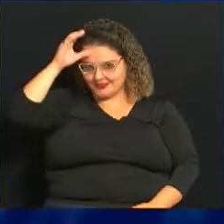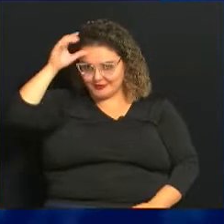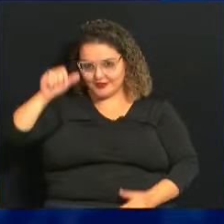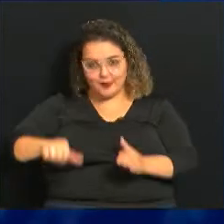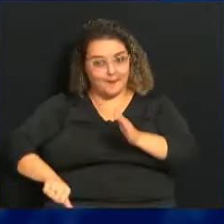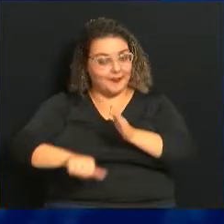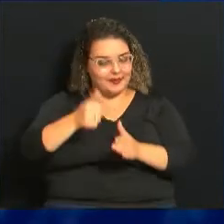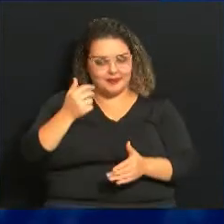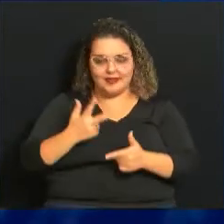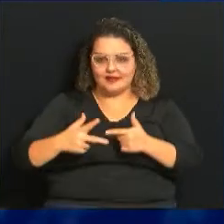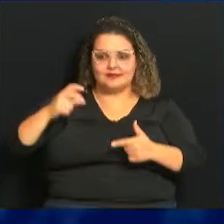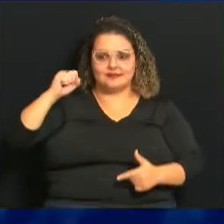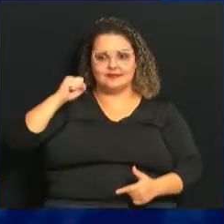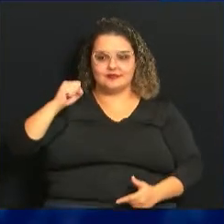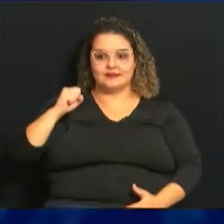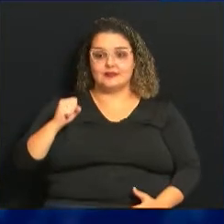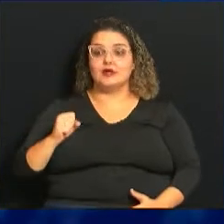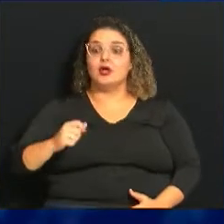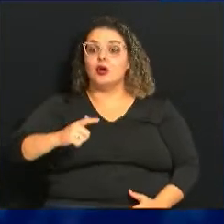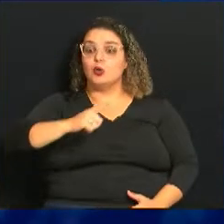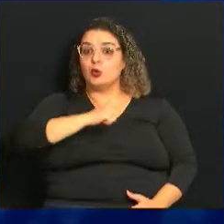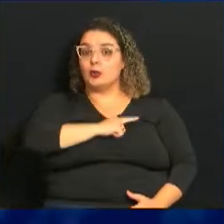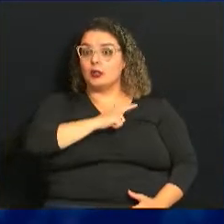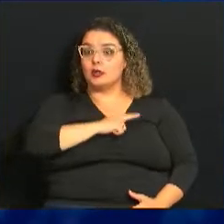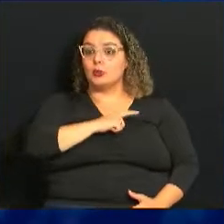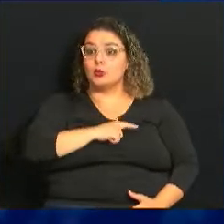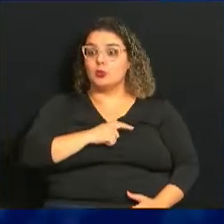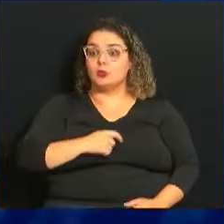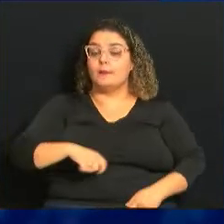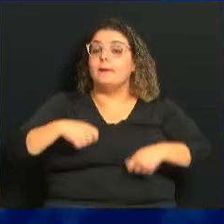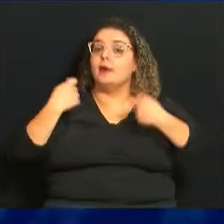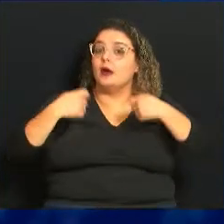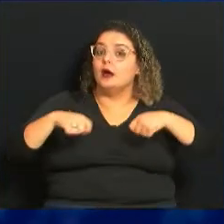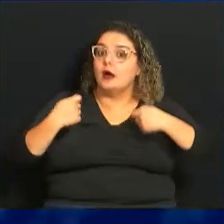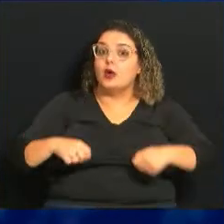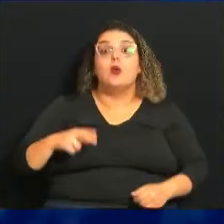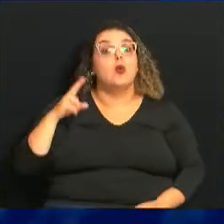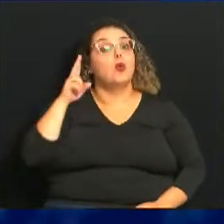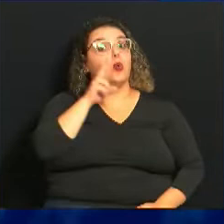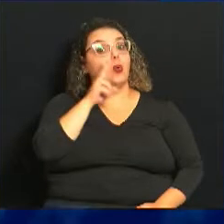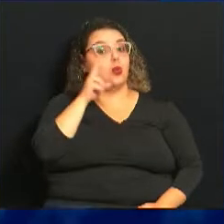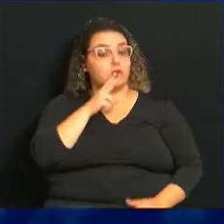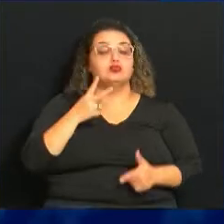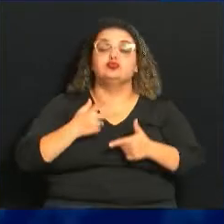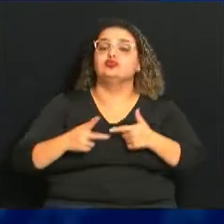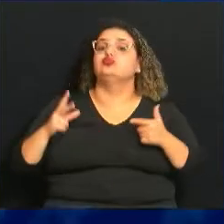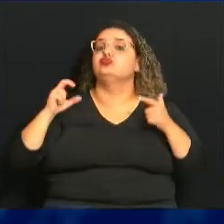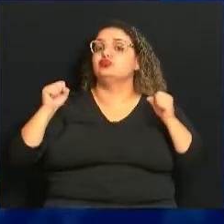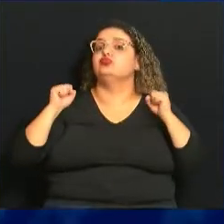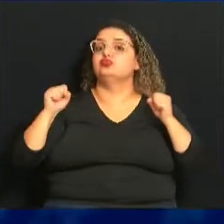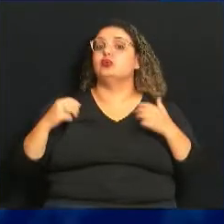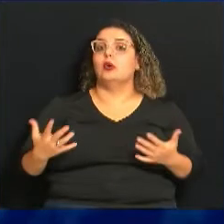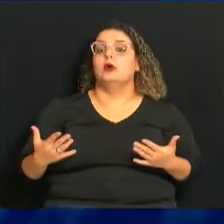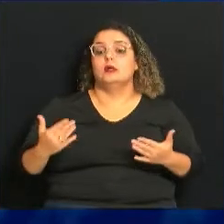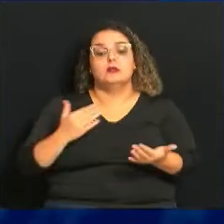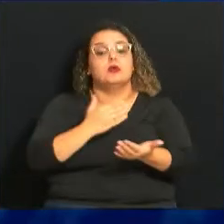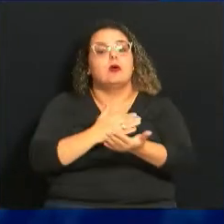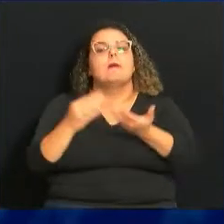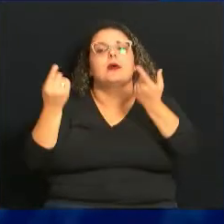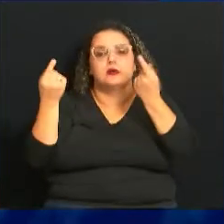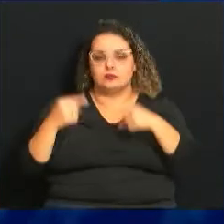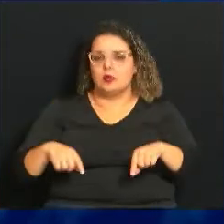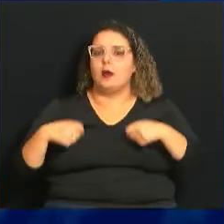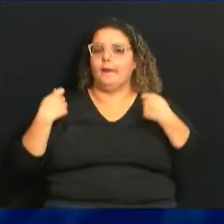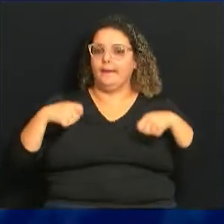Lembrando, o Bugre é o lanterna da competição, precisa urgente da vitória, mesmo neste início de competição, precisa